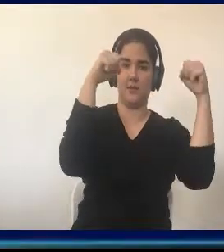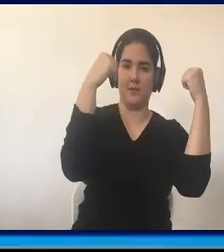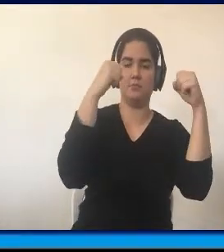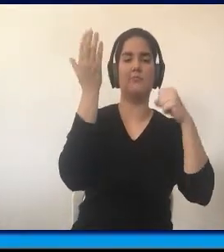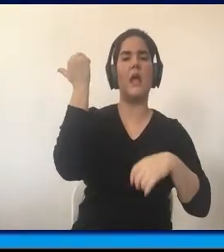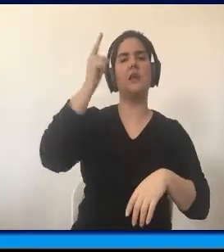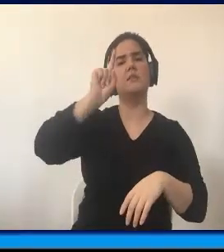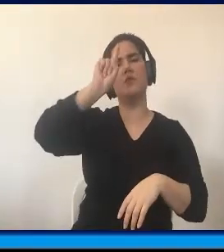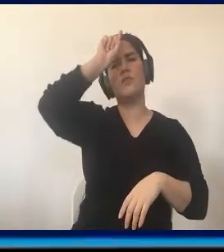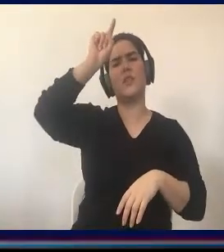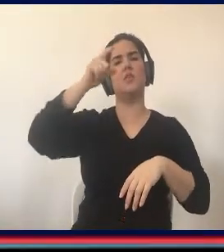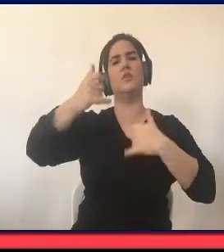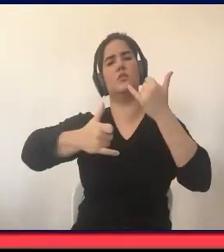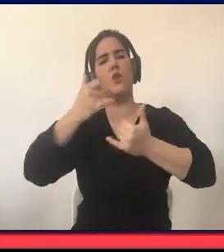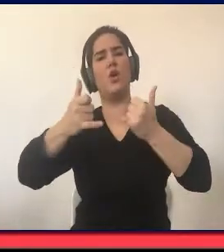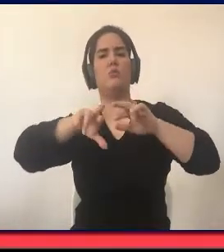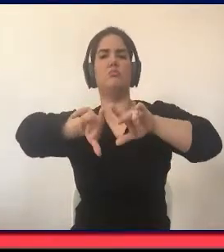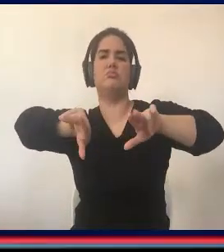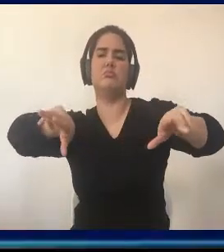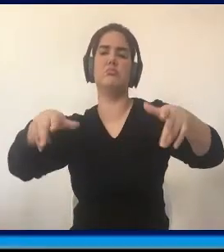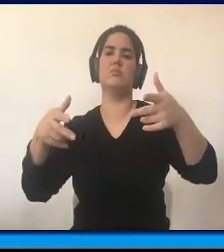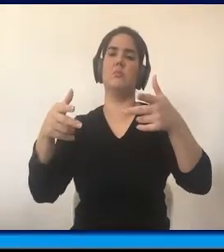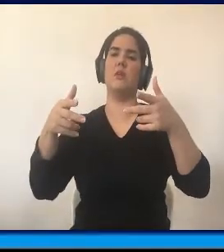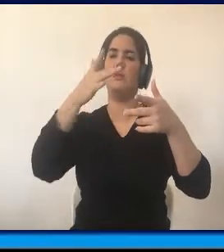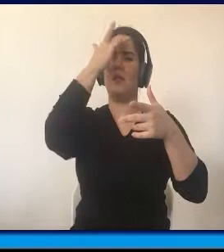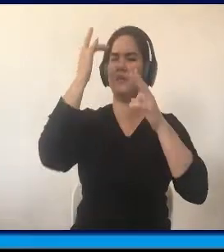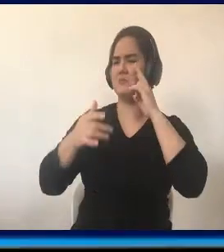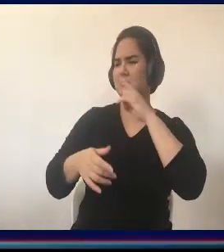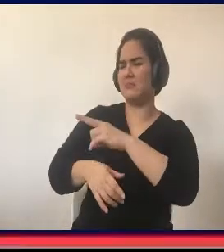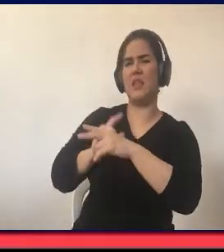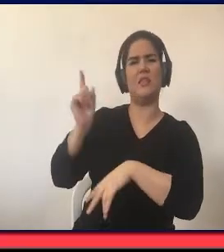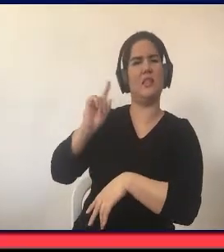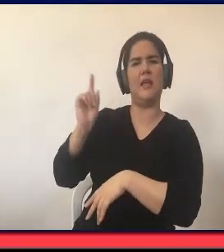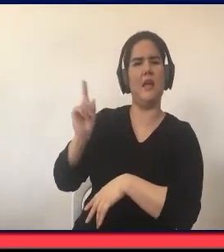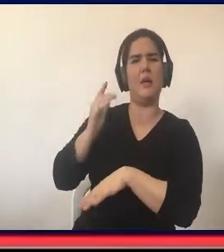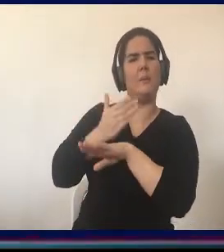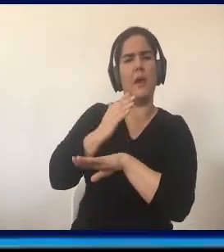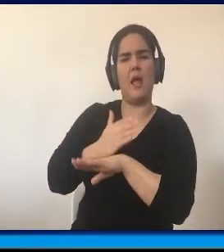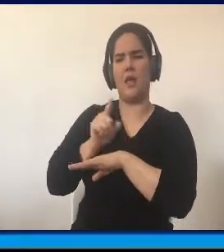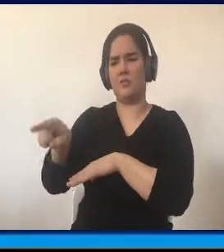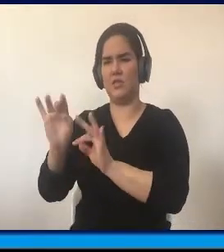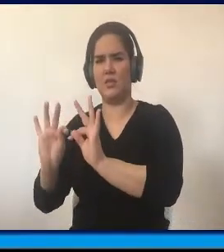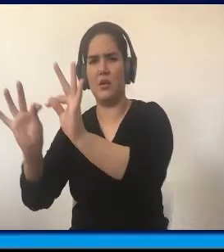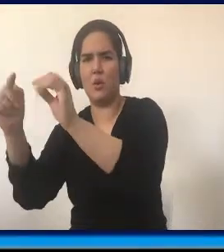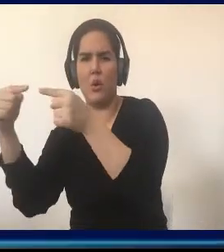brincadeiras contemporâneas, não, a recreação ela tem que ser prática, não pode levar para as tecnologias. Mas a minha ideia é utilizar as tecnologias ao nosso